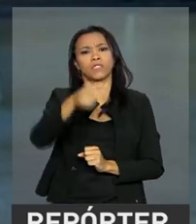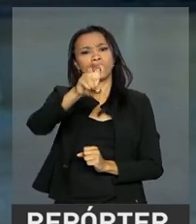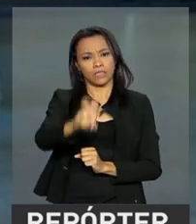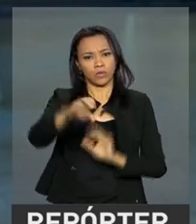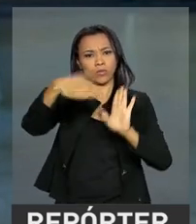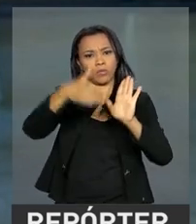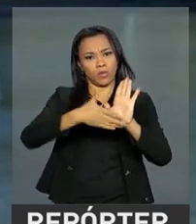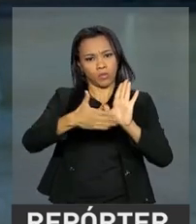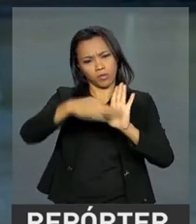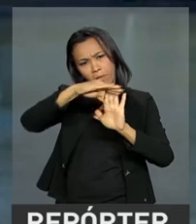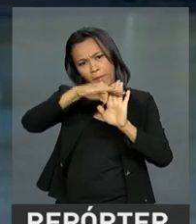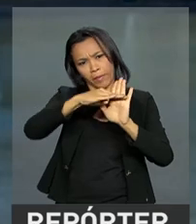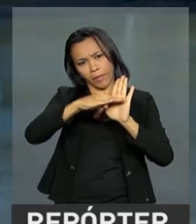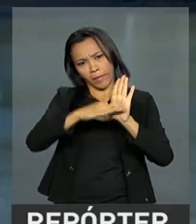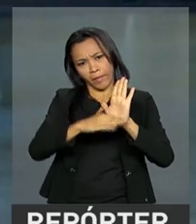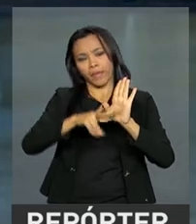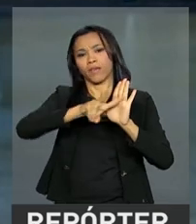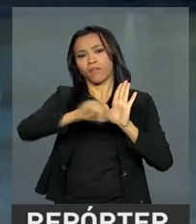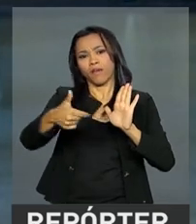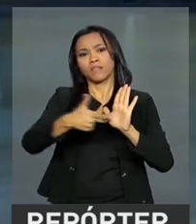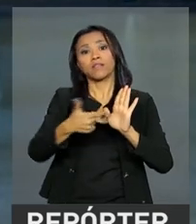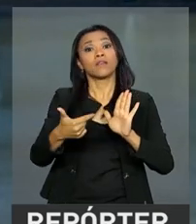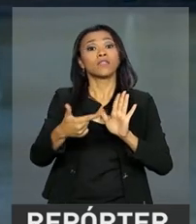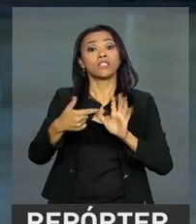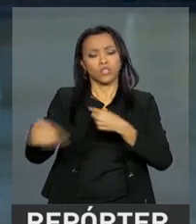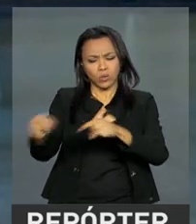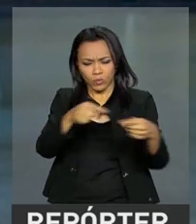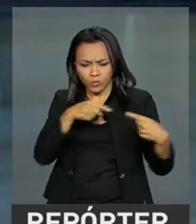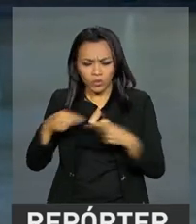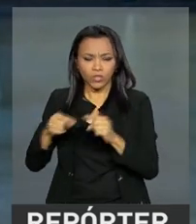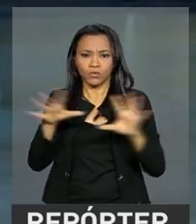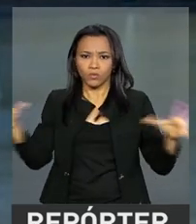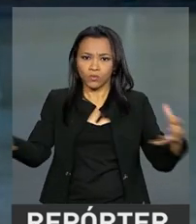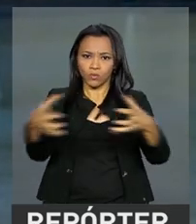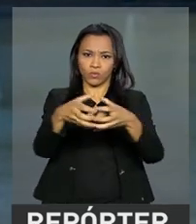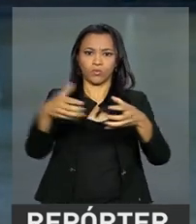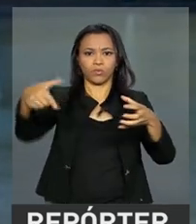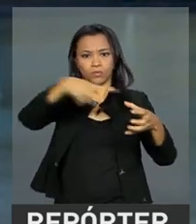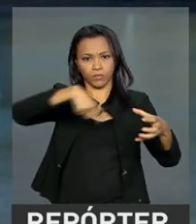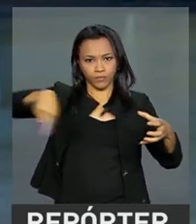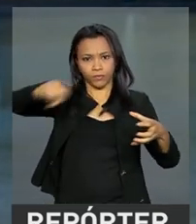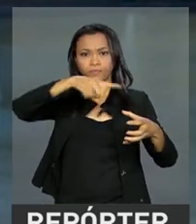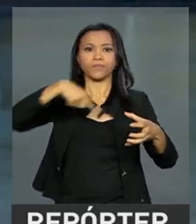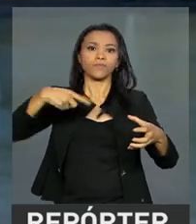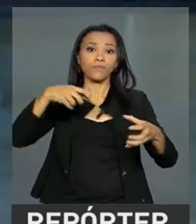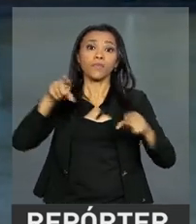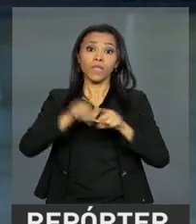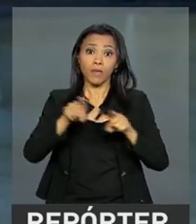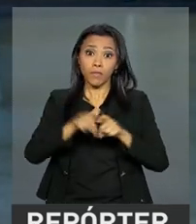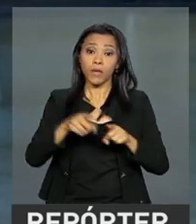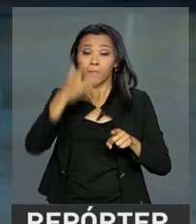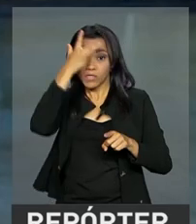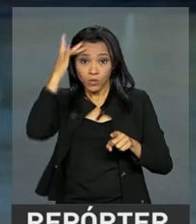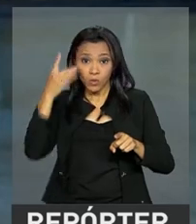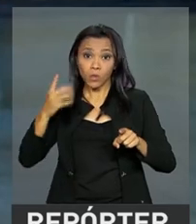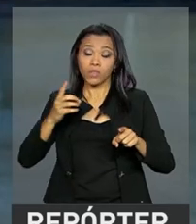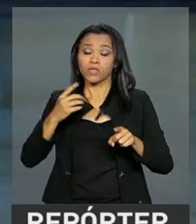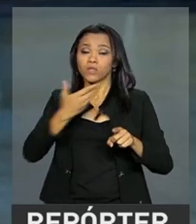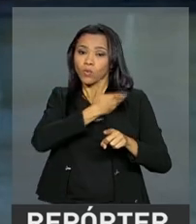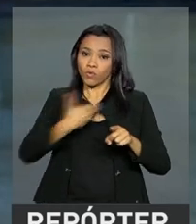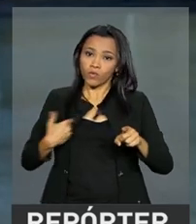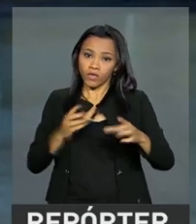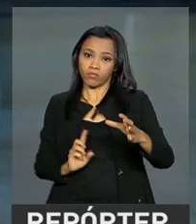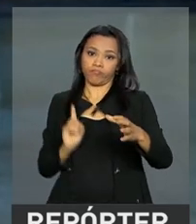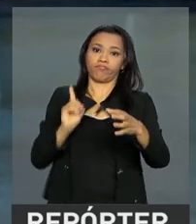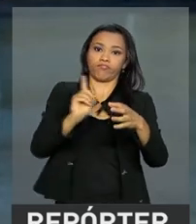novamente discutidas no âmbito eh do conselhão entre os conselheiros também vão ser discutidas com membros do governo para se chegar um número final